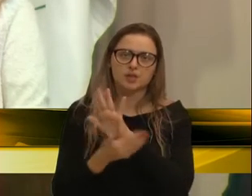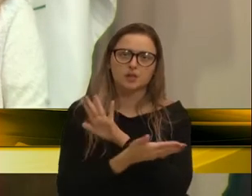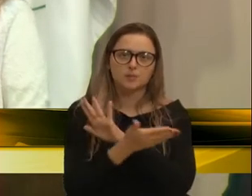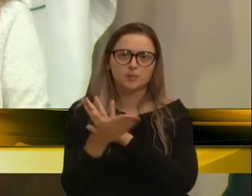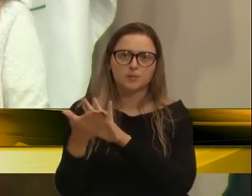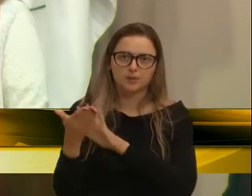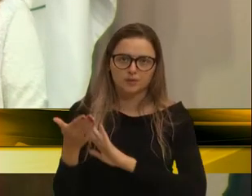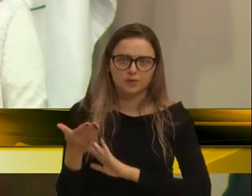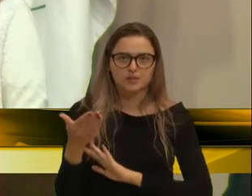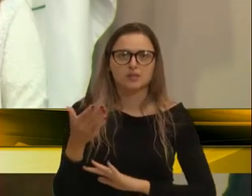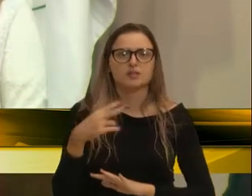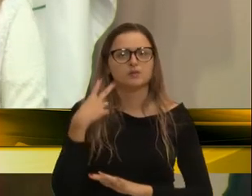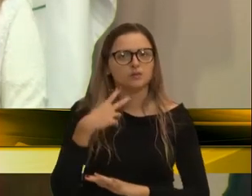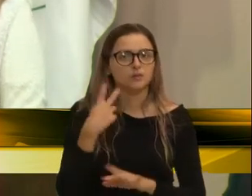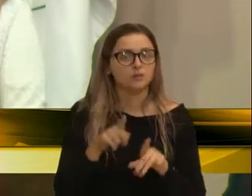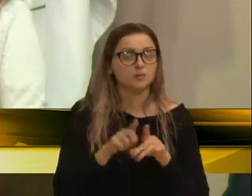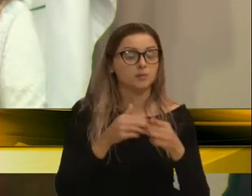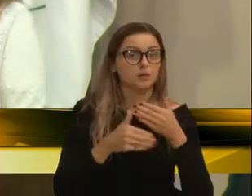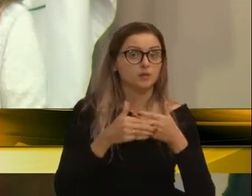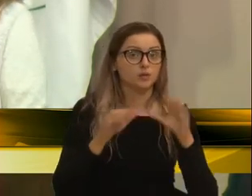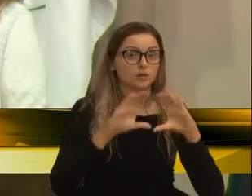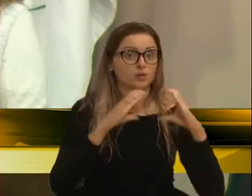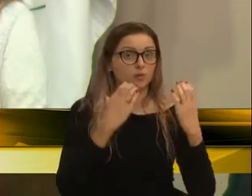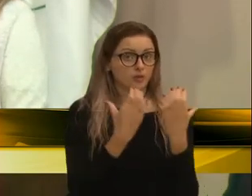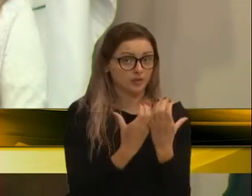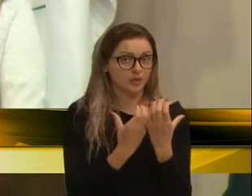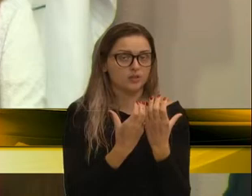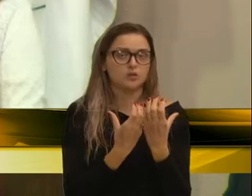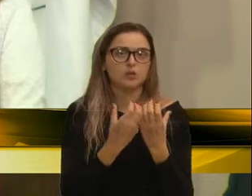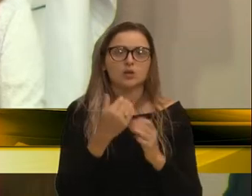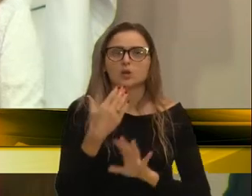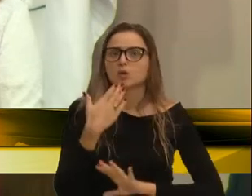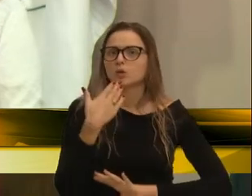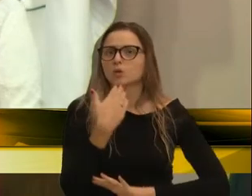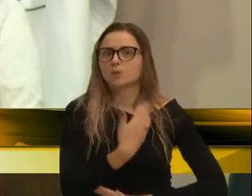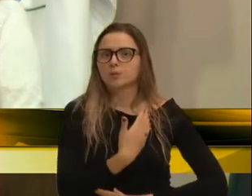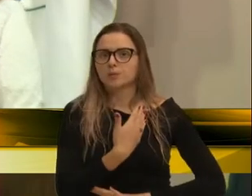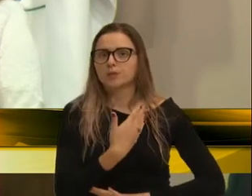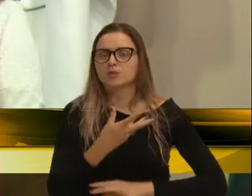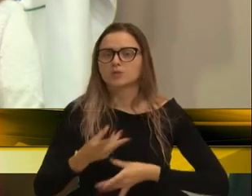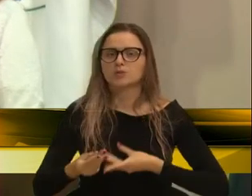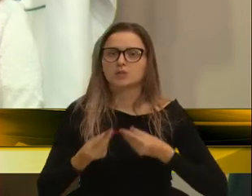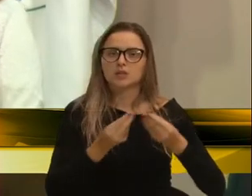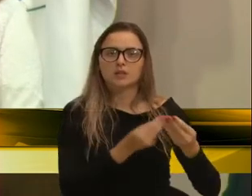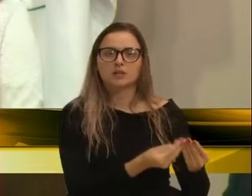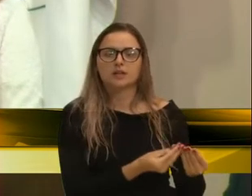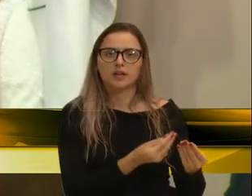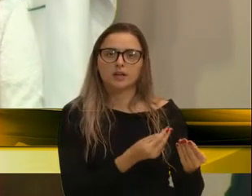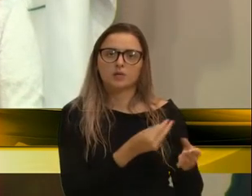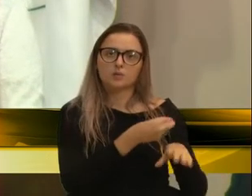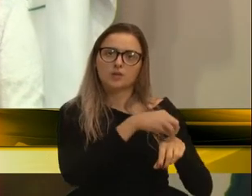e à comunidade uma indicação que faço ao nosso Poder Executivo.